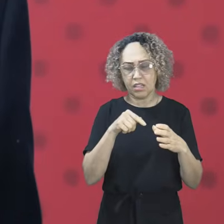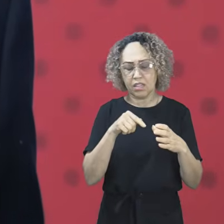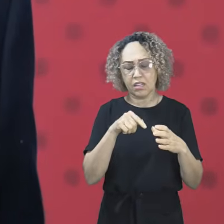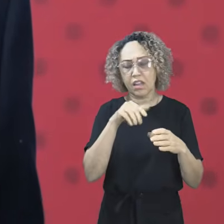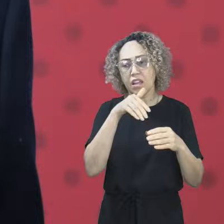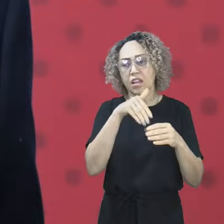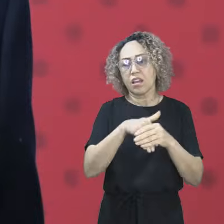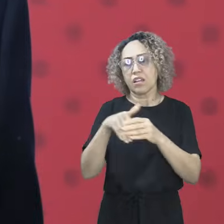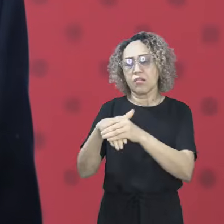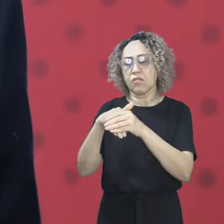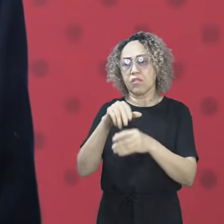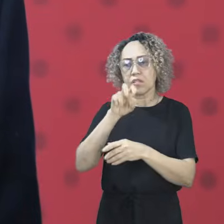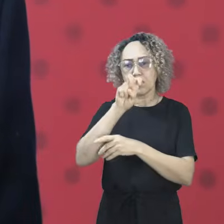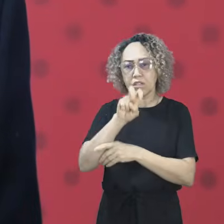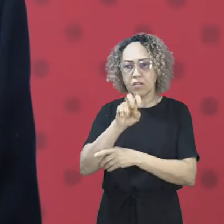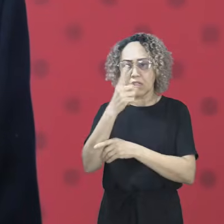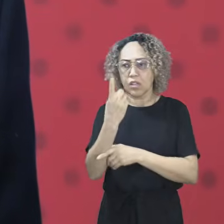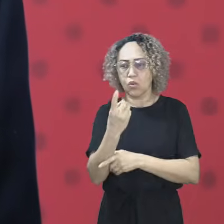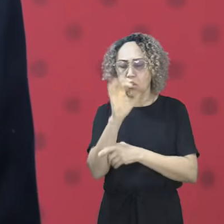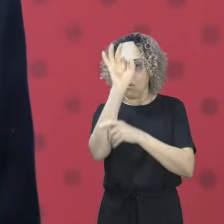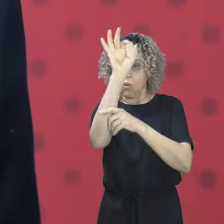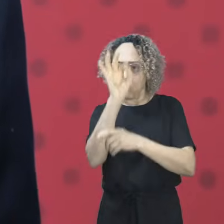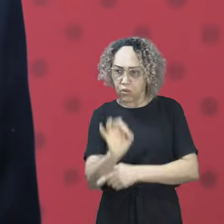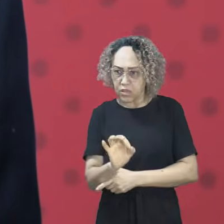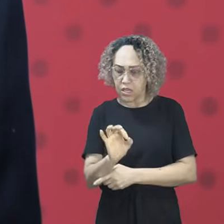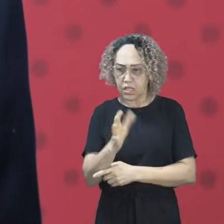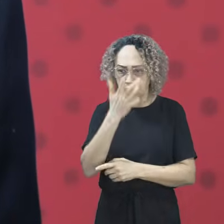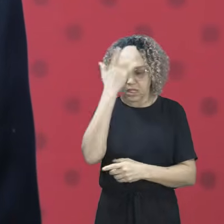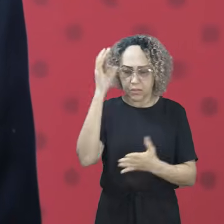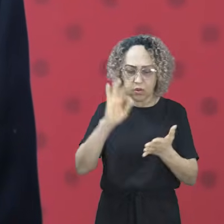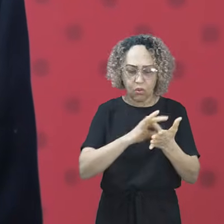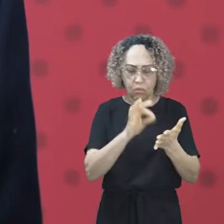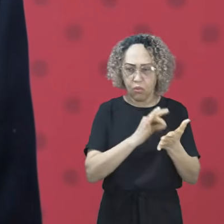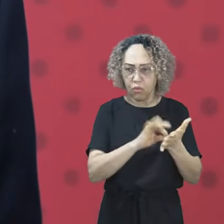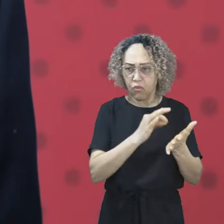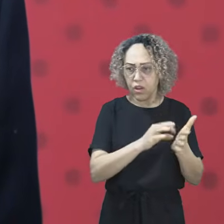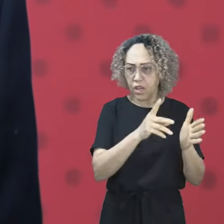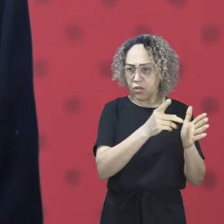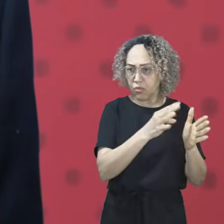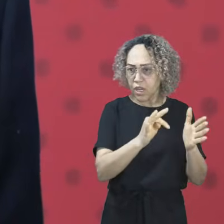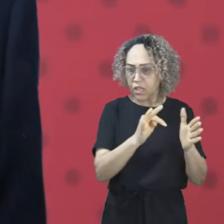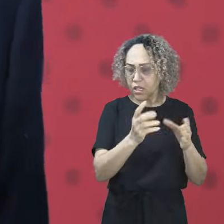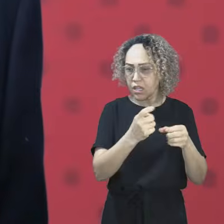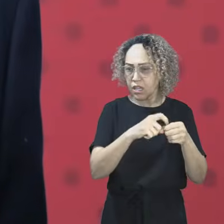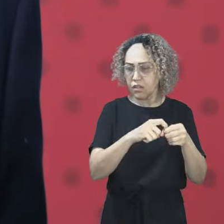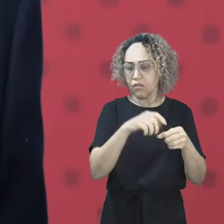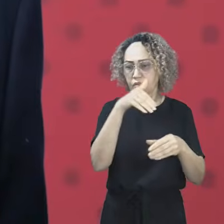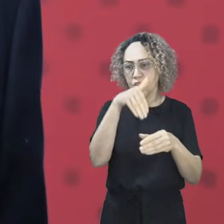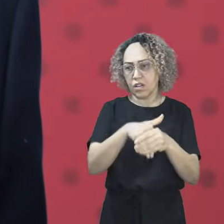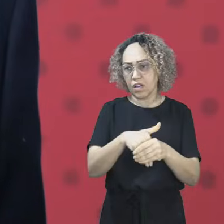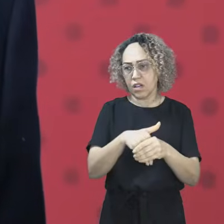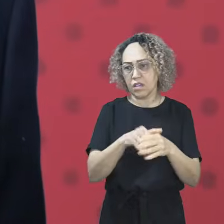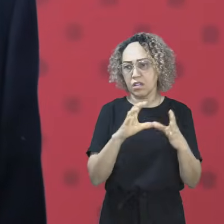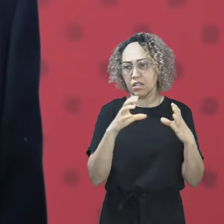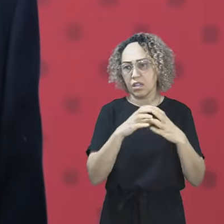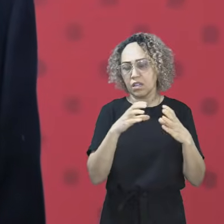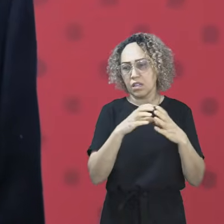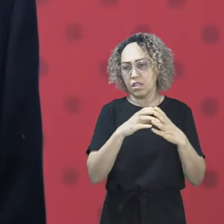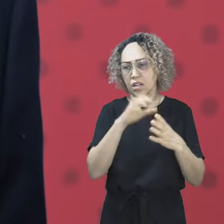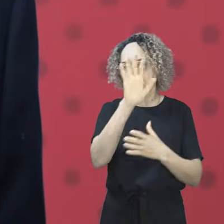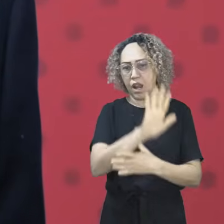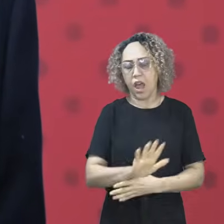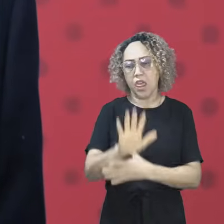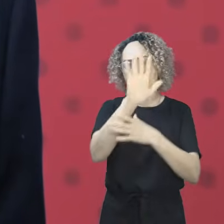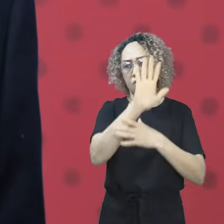51% dos filiados do PT votaram nessa chapa nacional. E a